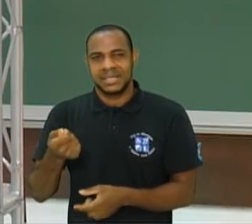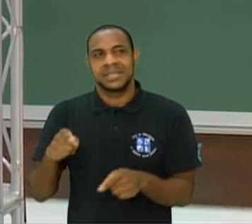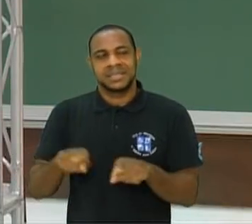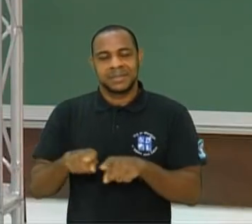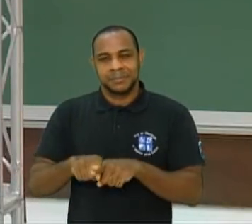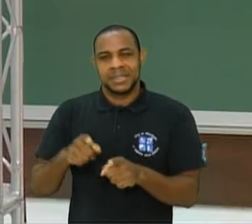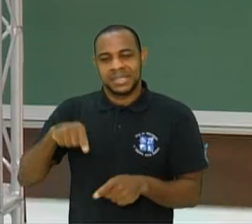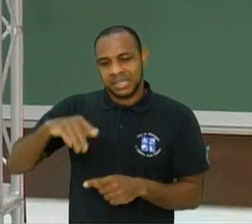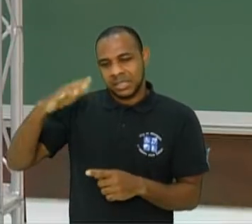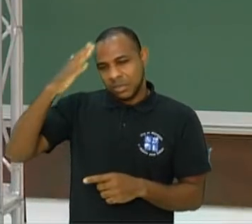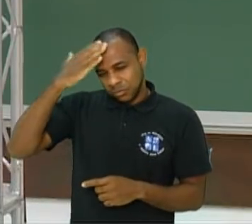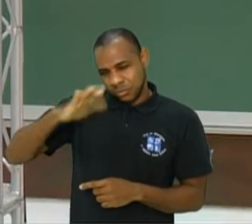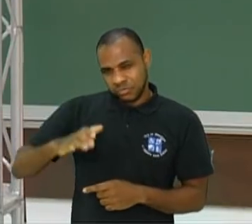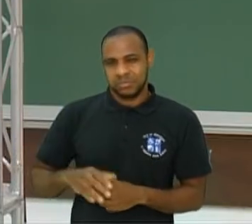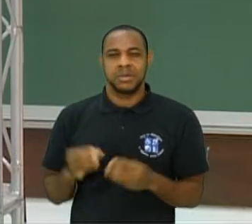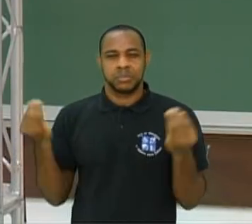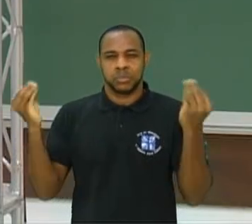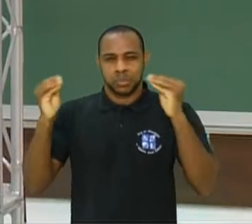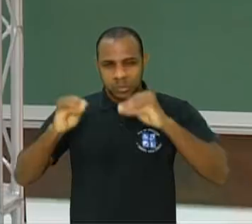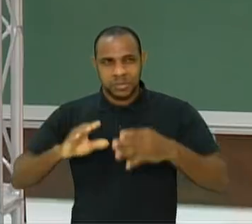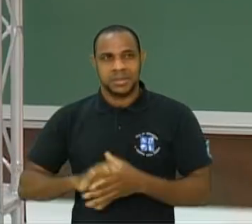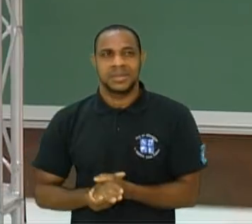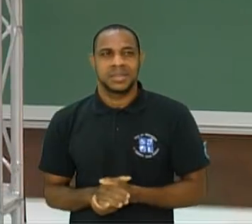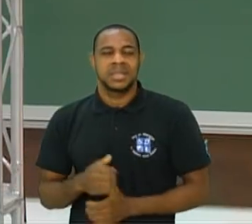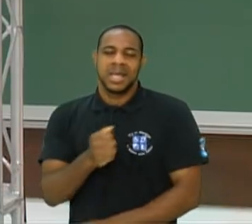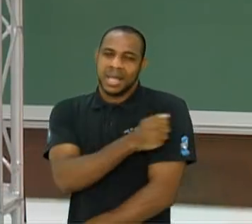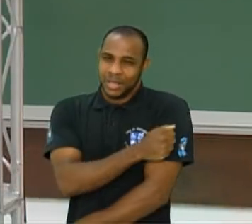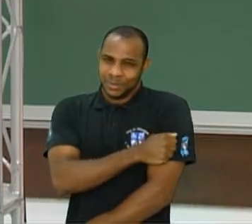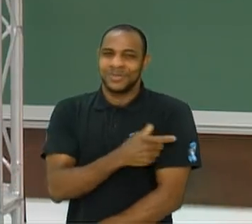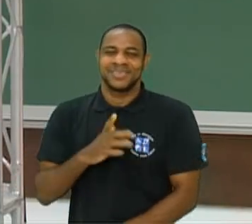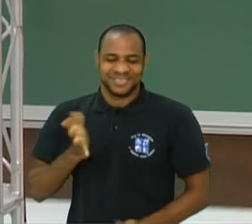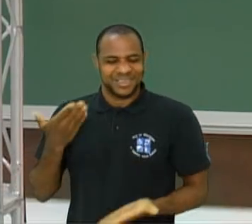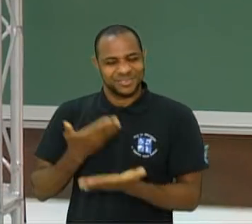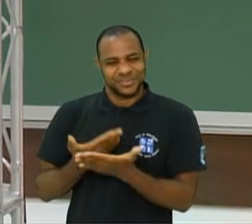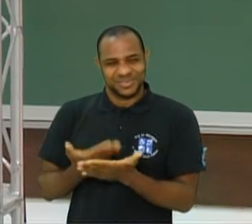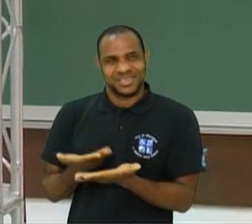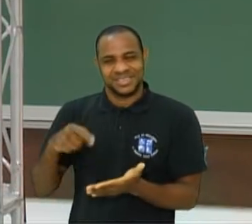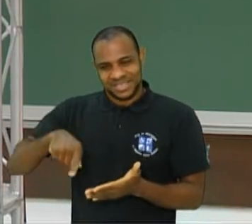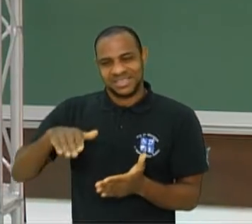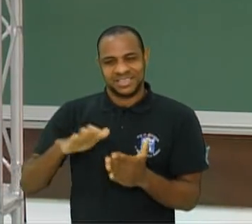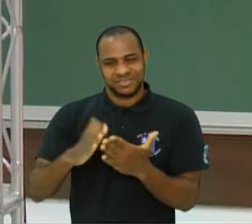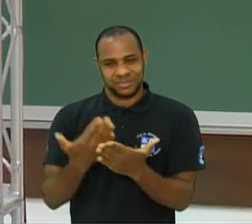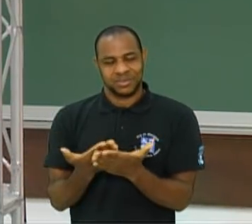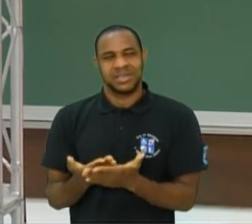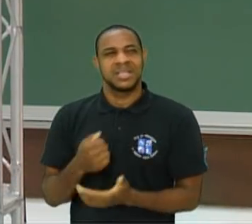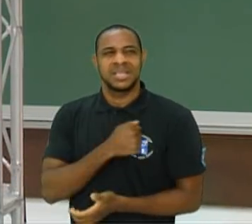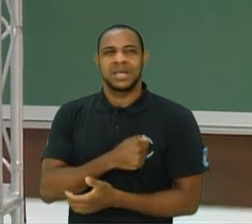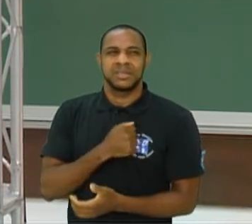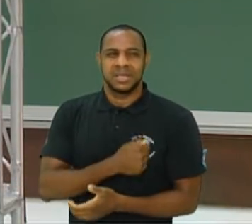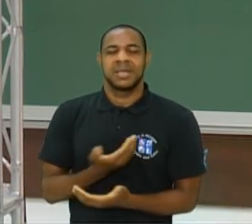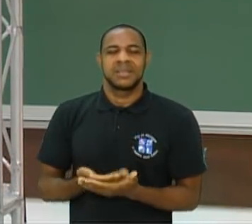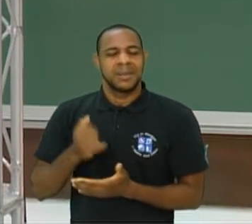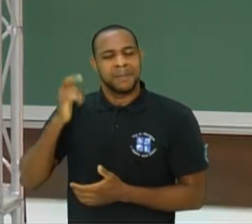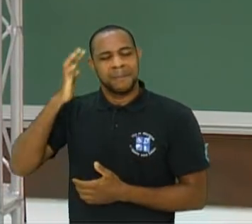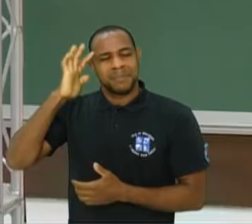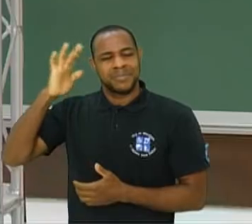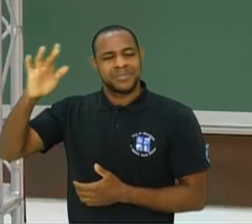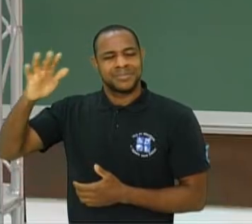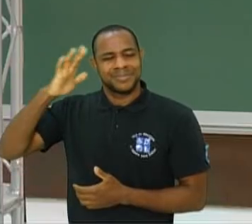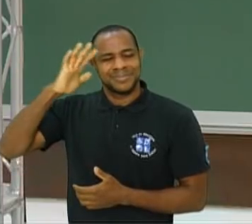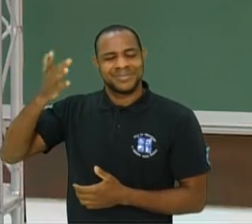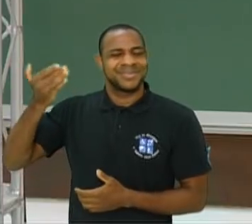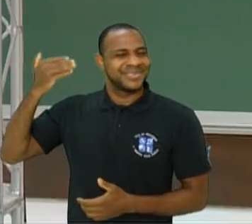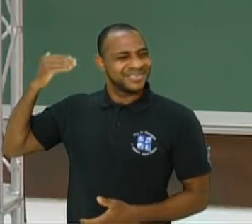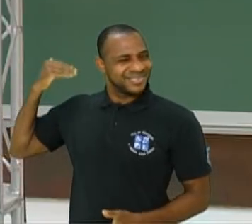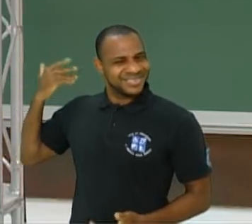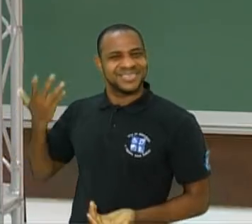Curitiba. Beijo. Também fui aluna de lá. E tenho muitas saudades, muitas memórias desses